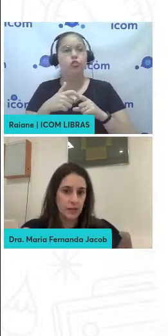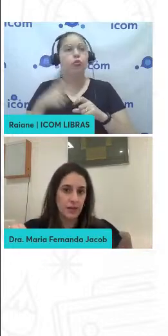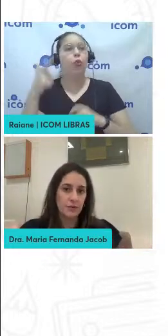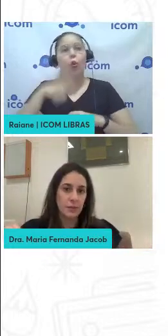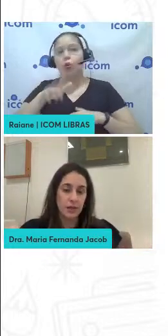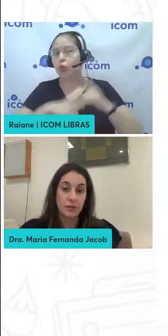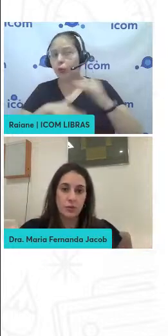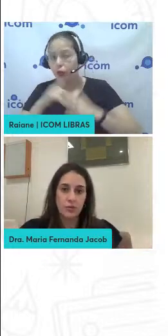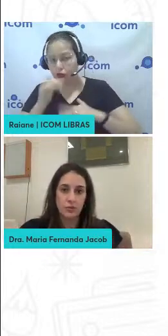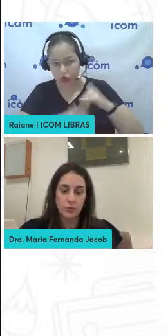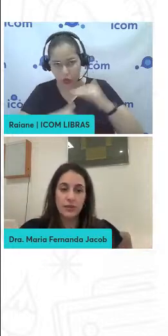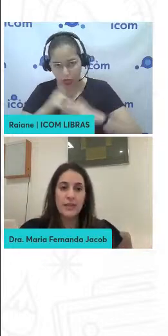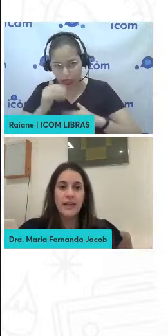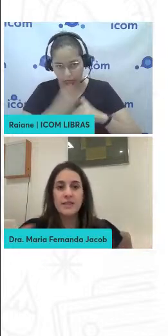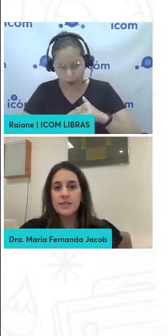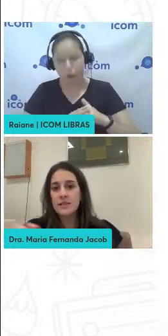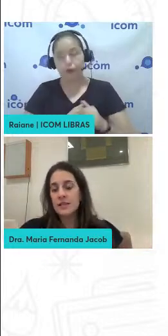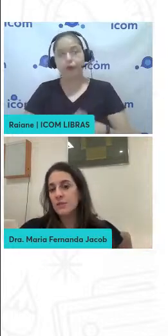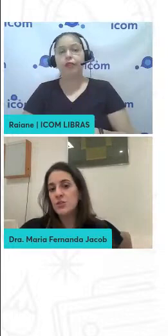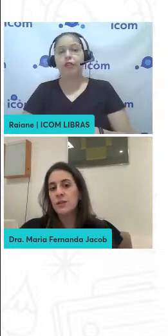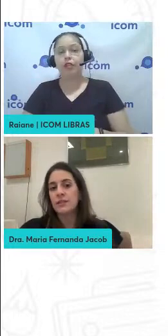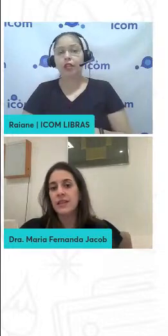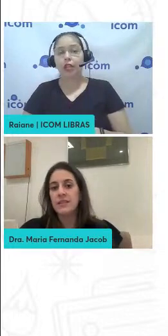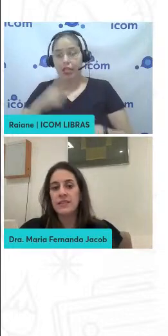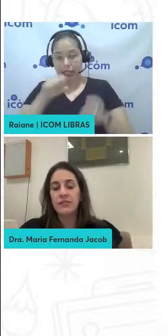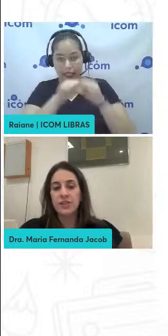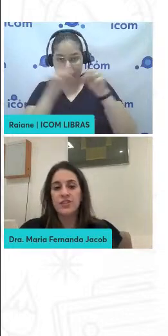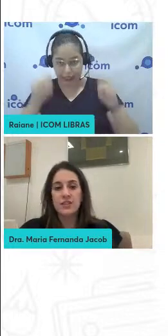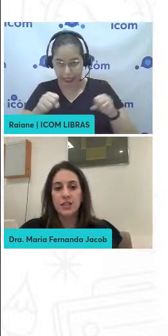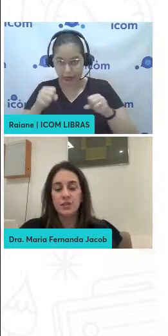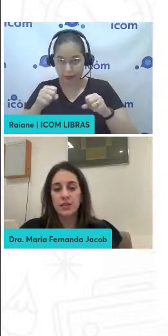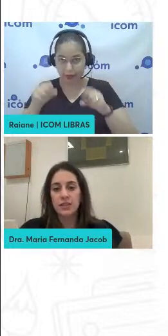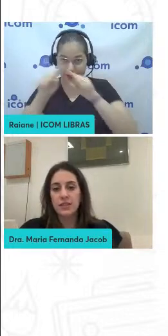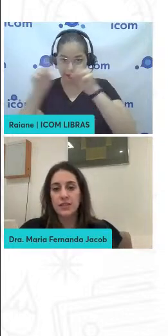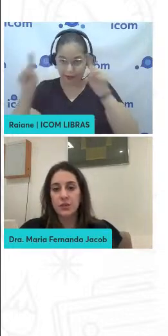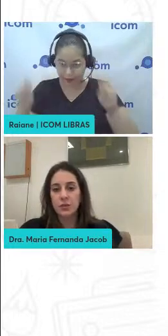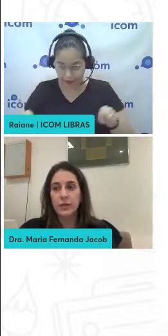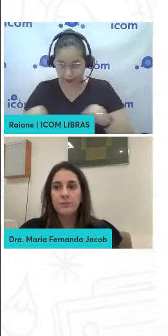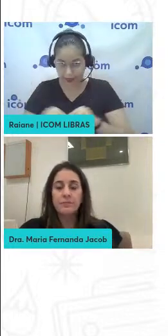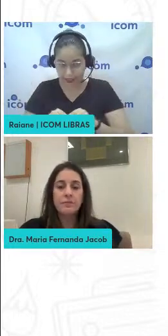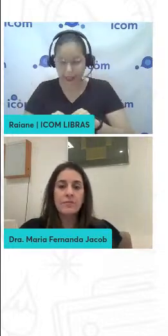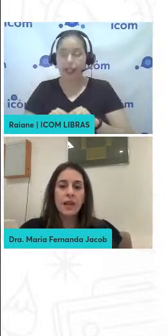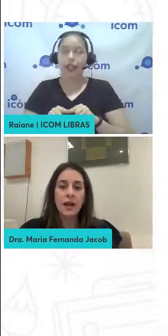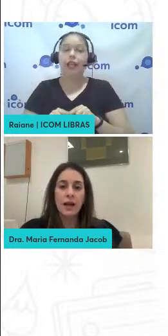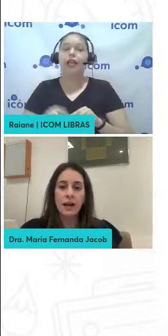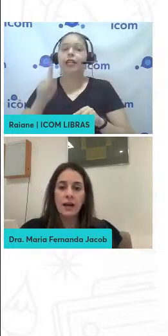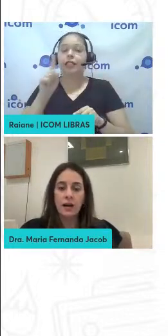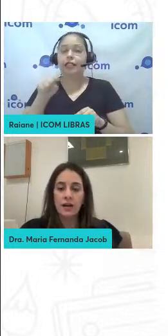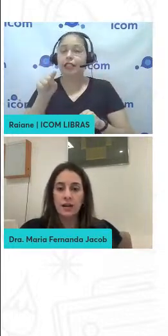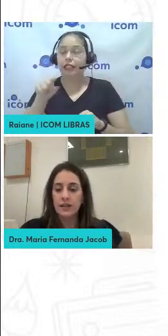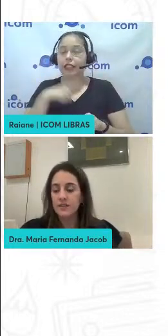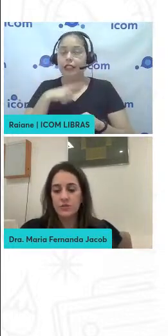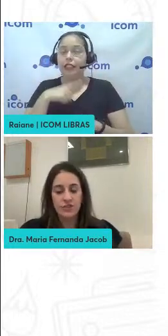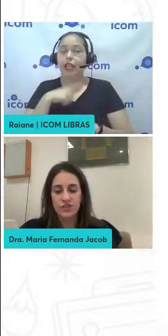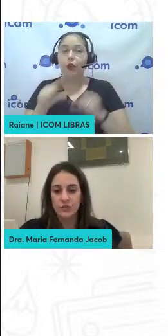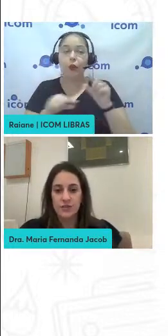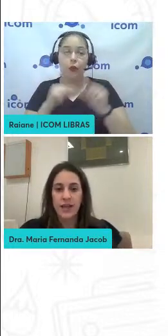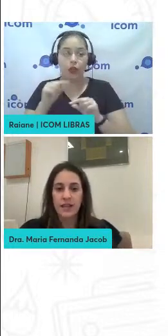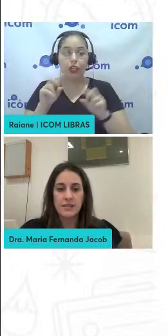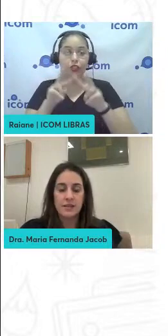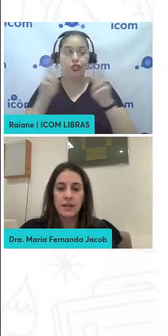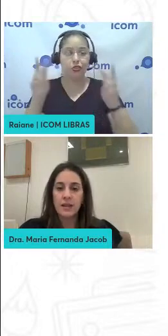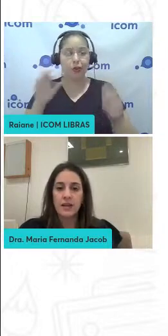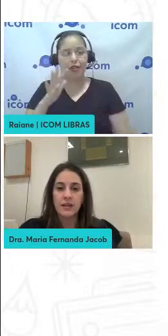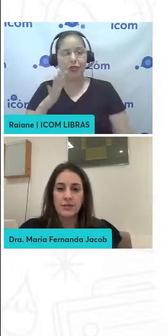profissional para realizar um trabalho em conjunto. Esse sistema de bandeiras, ele foi descrito na literatura a questão de